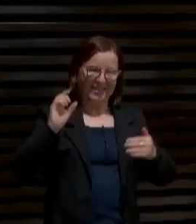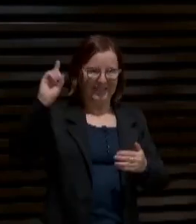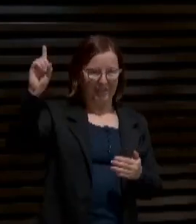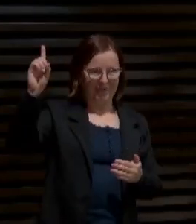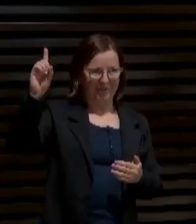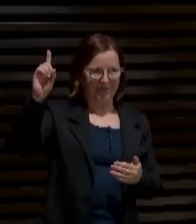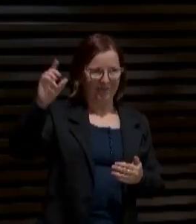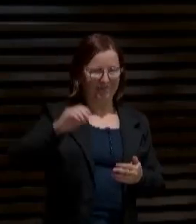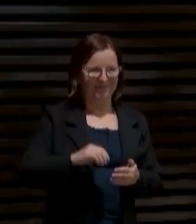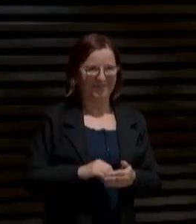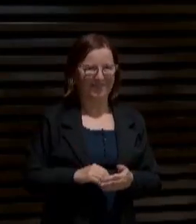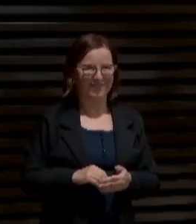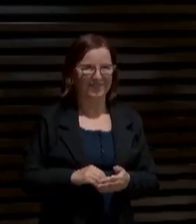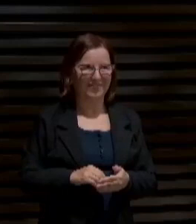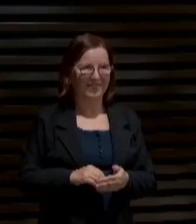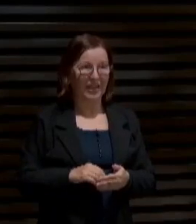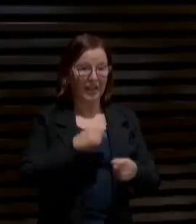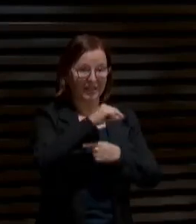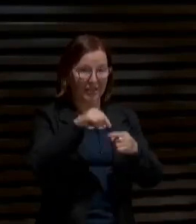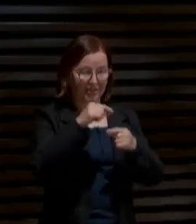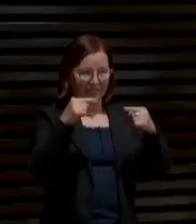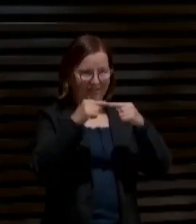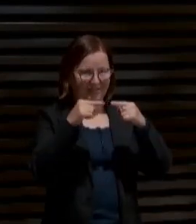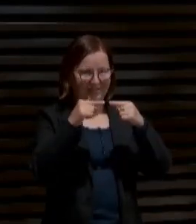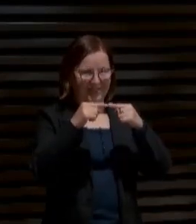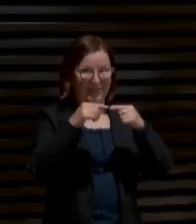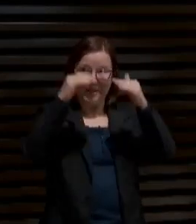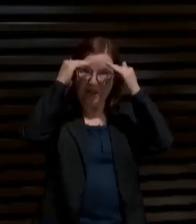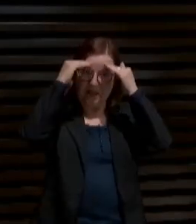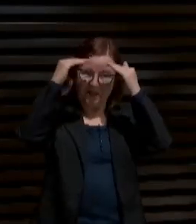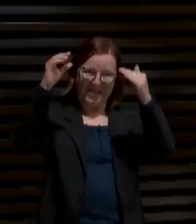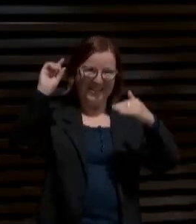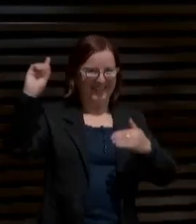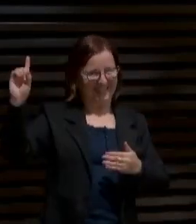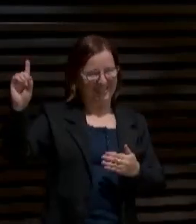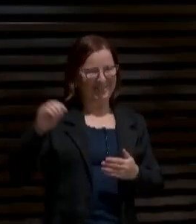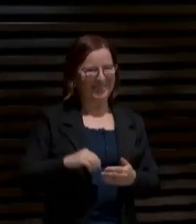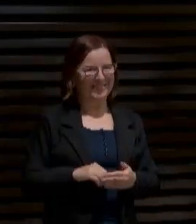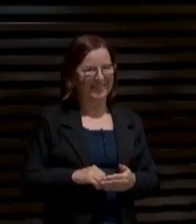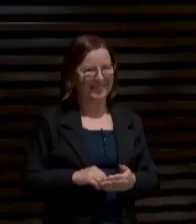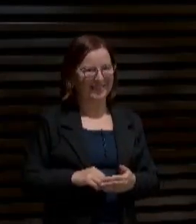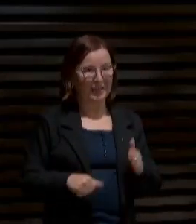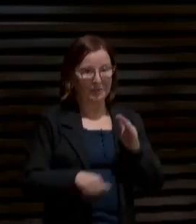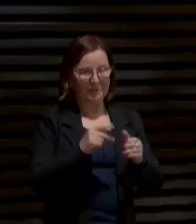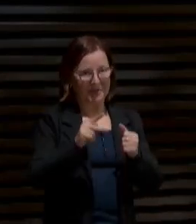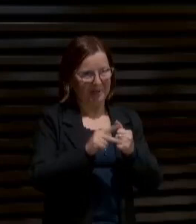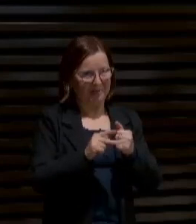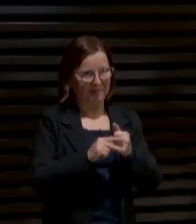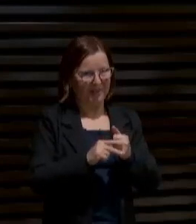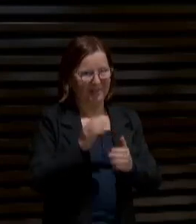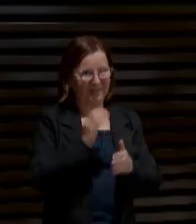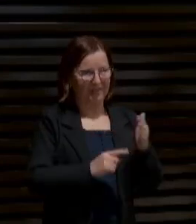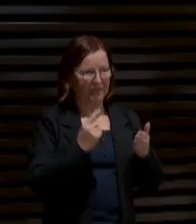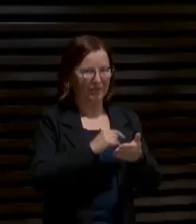santificação Mas eu tive como que obediência também tá junto tá ligado é isso vamos ver aqui primeira Pedro 1 22